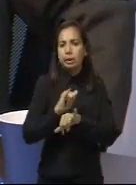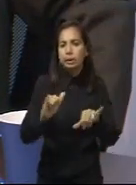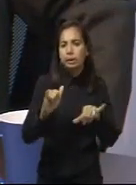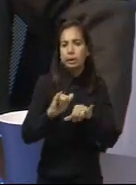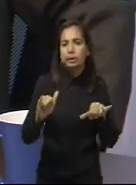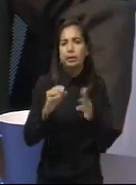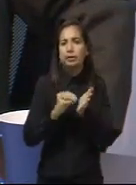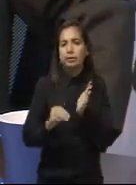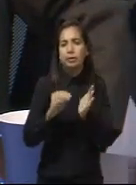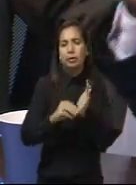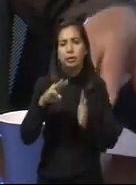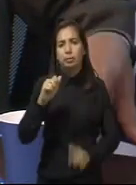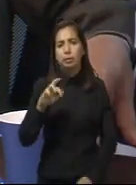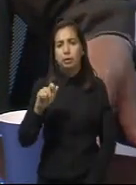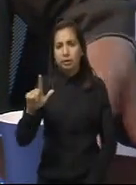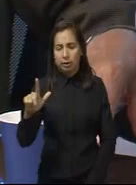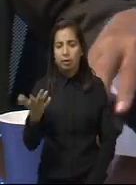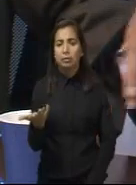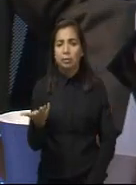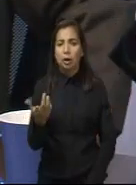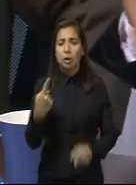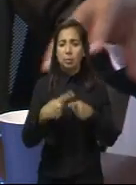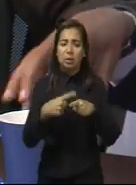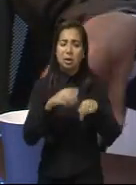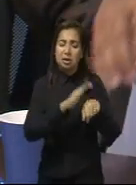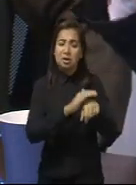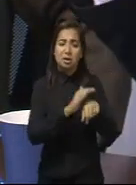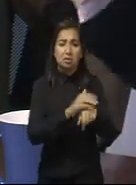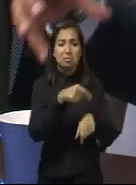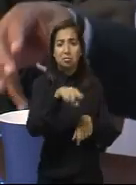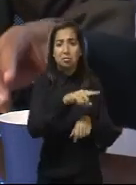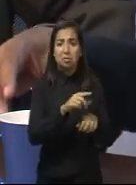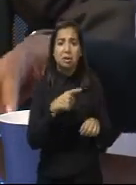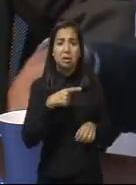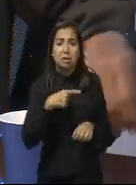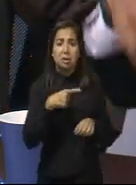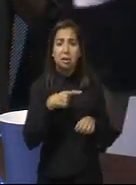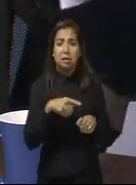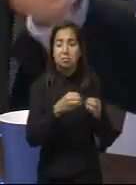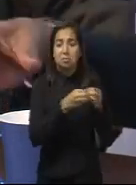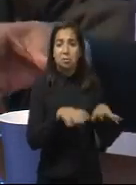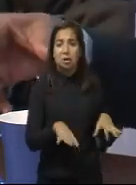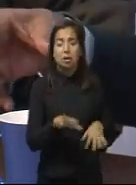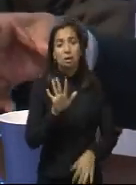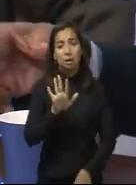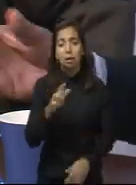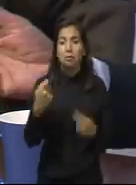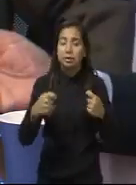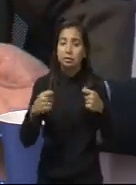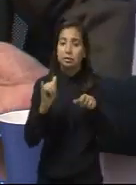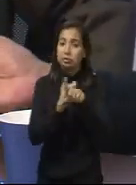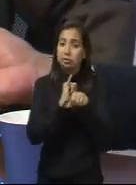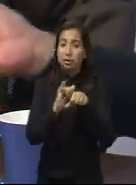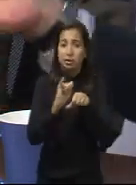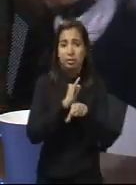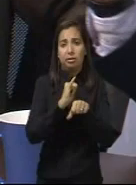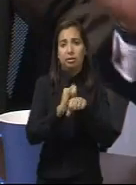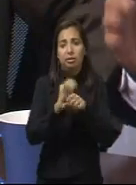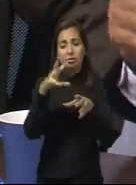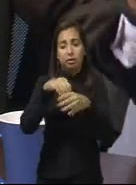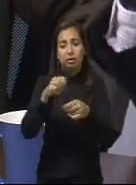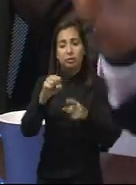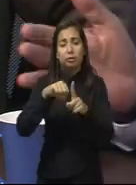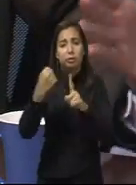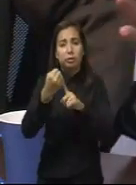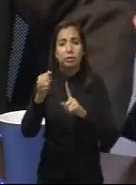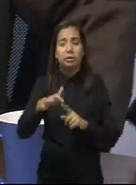dizer assim, não, mas são elas mesmo que fazem isso. Não, mas você tem que ter mecanismos na sociedade para restabelecer